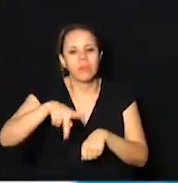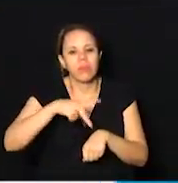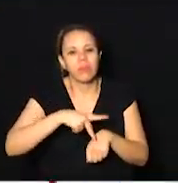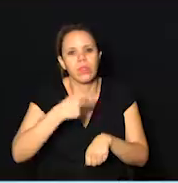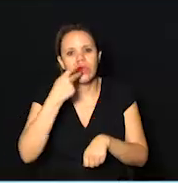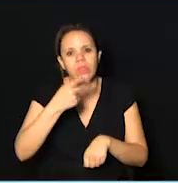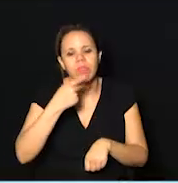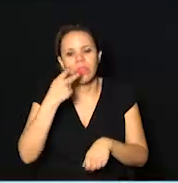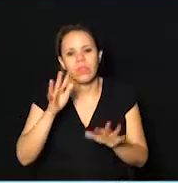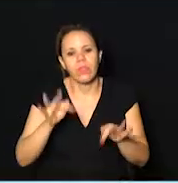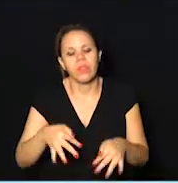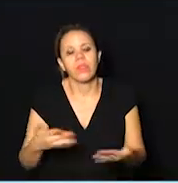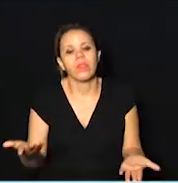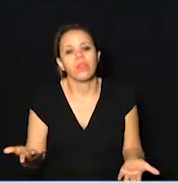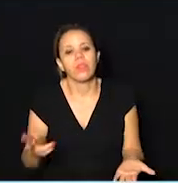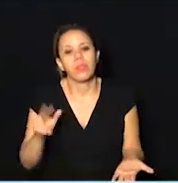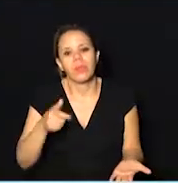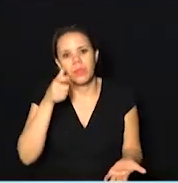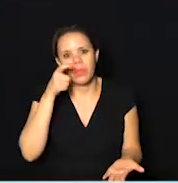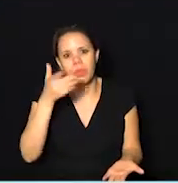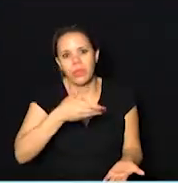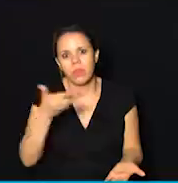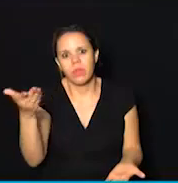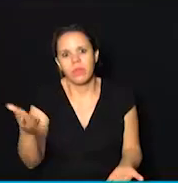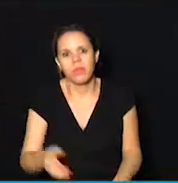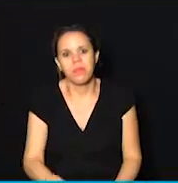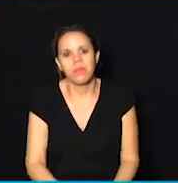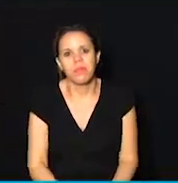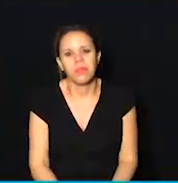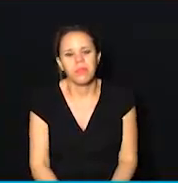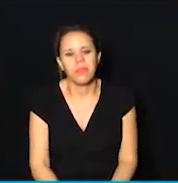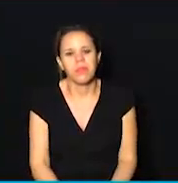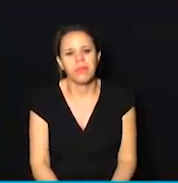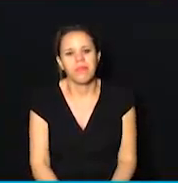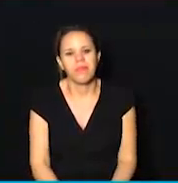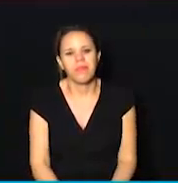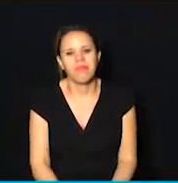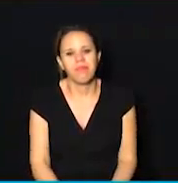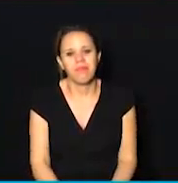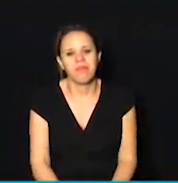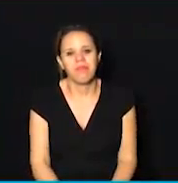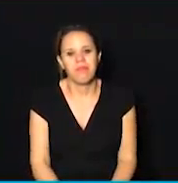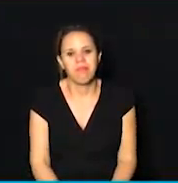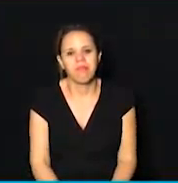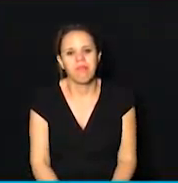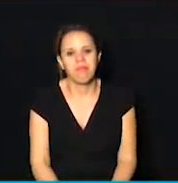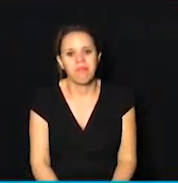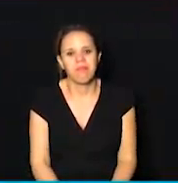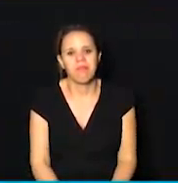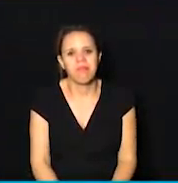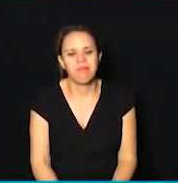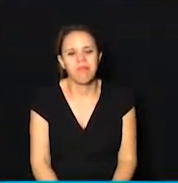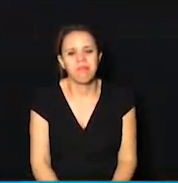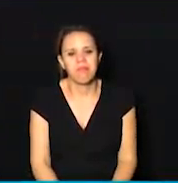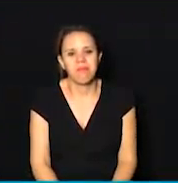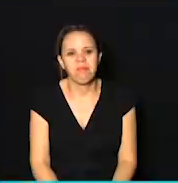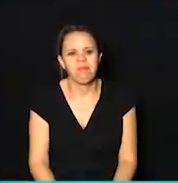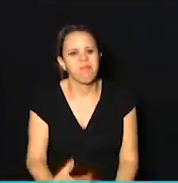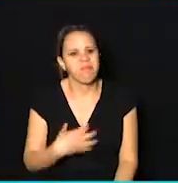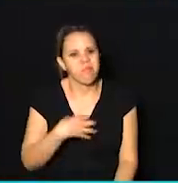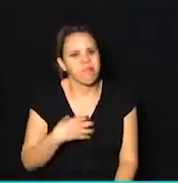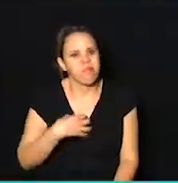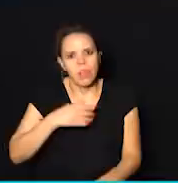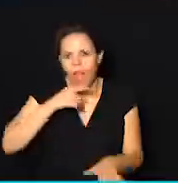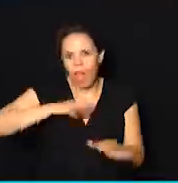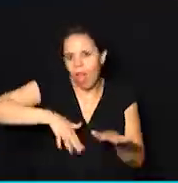países falavam né no final até a gente nunca viu isso e acho que a gente vai ver que não é só eu